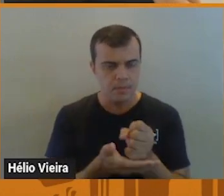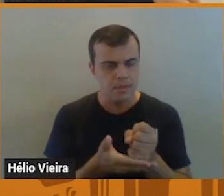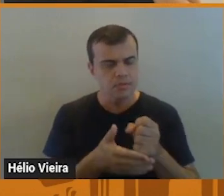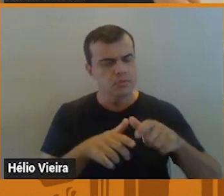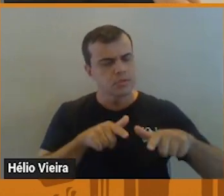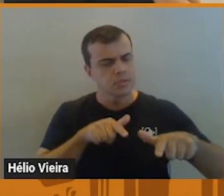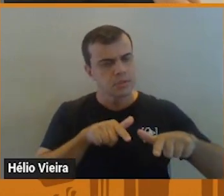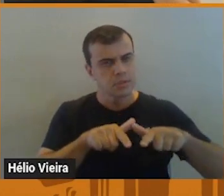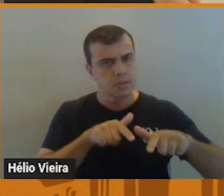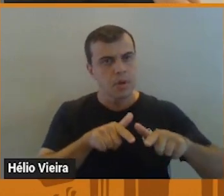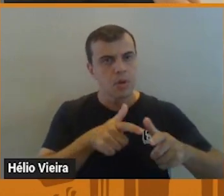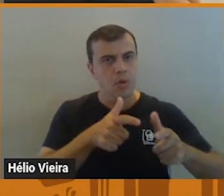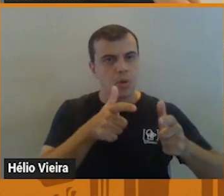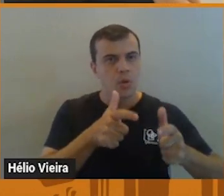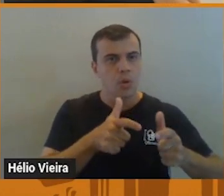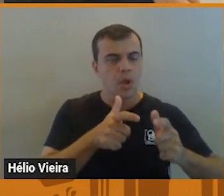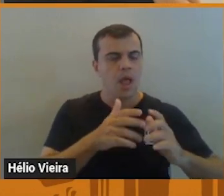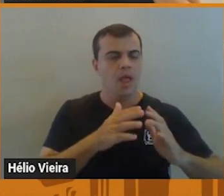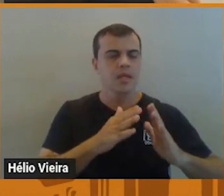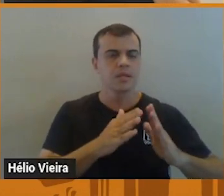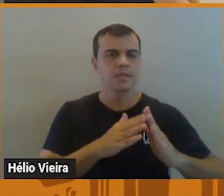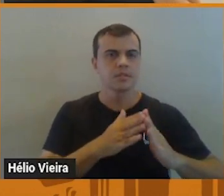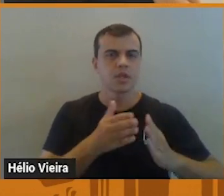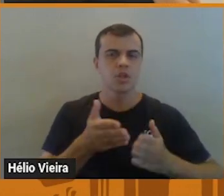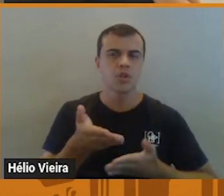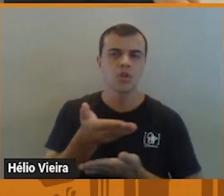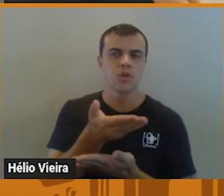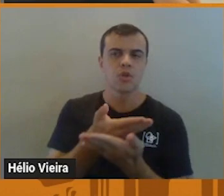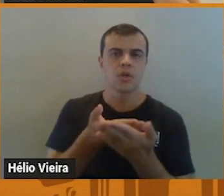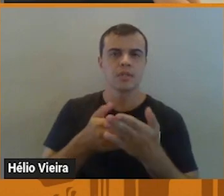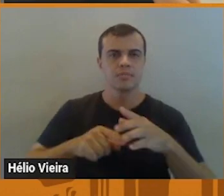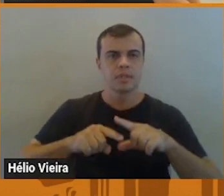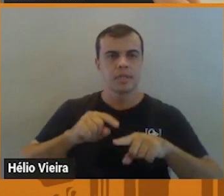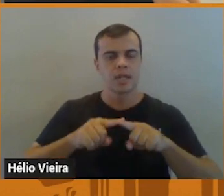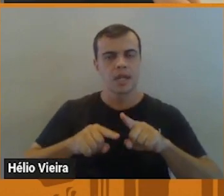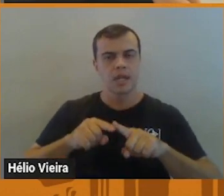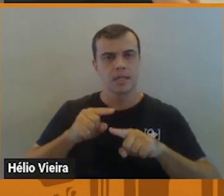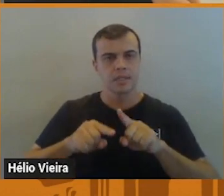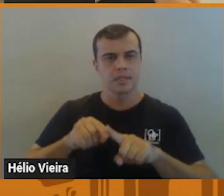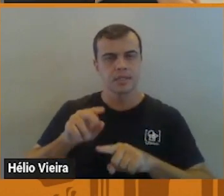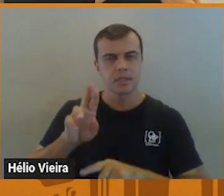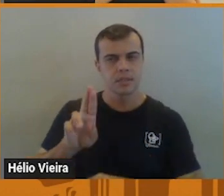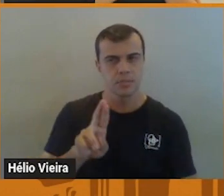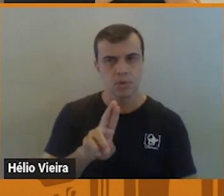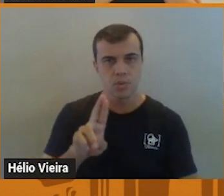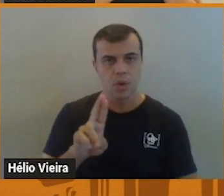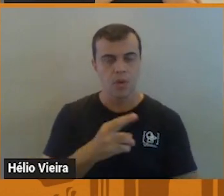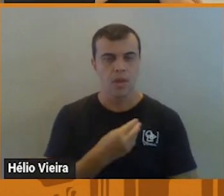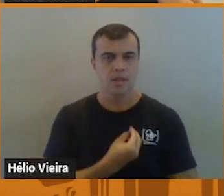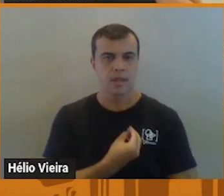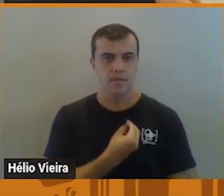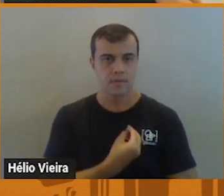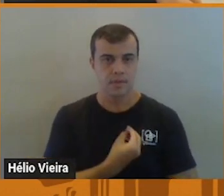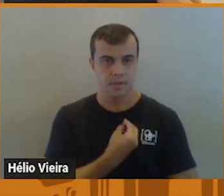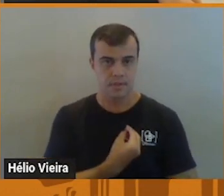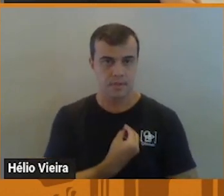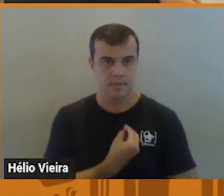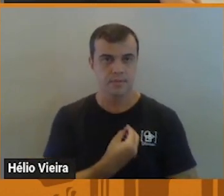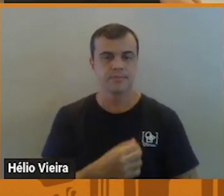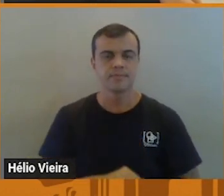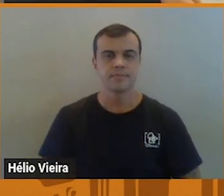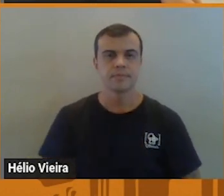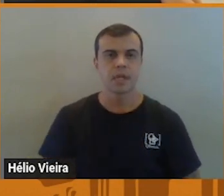trabalho, o lugar da residência, das trocas materiais, espirituais e do exercício da vida. Enfim,